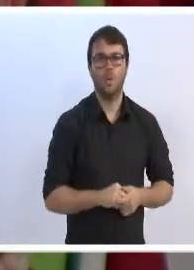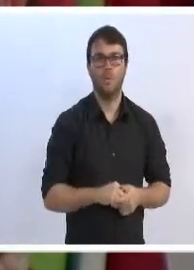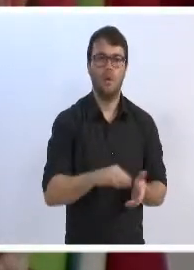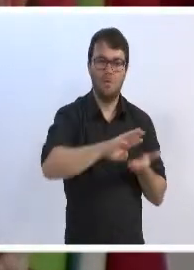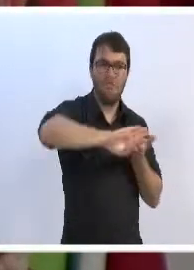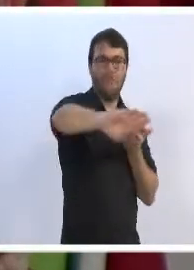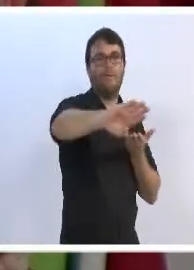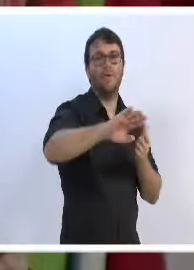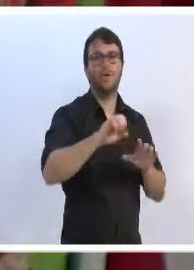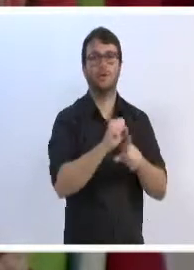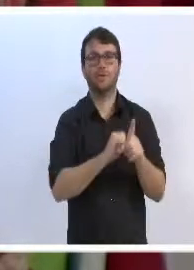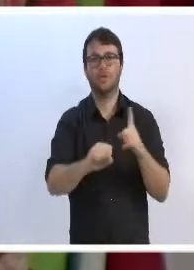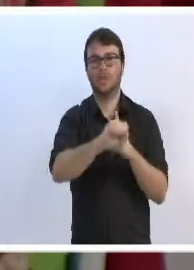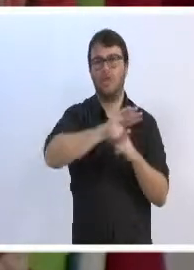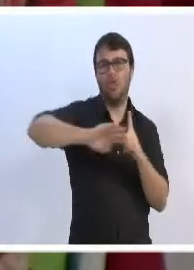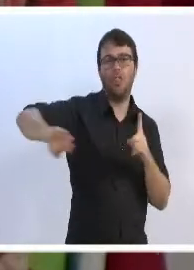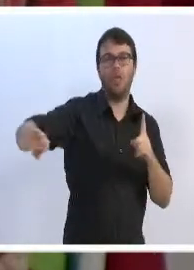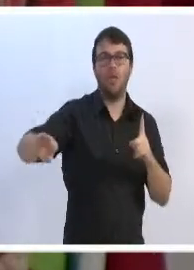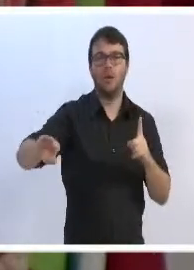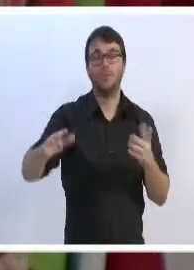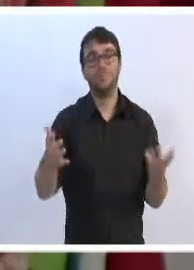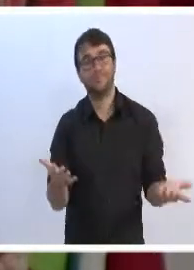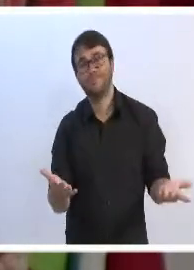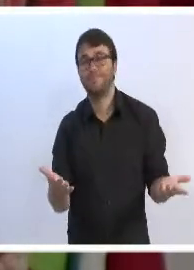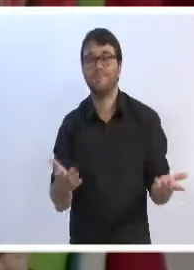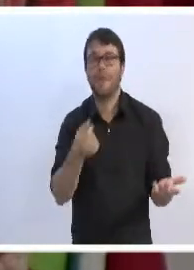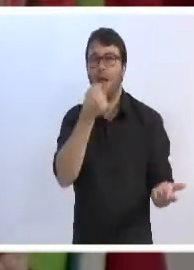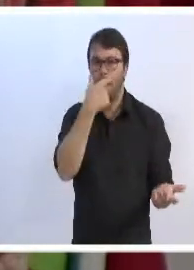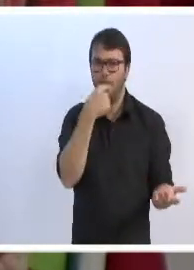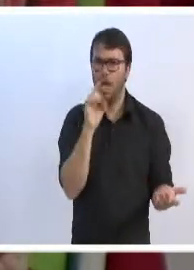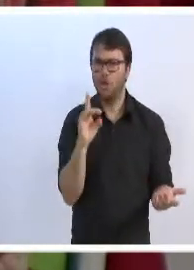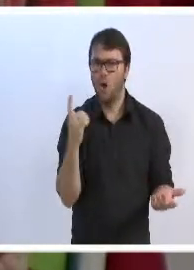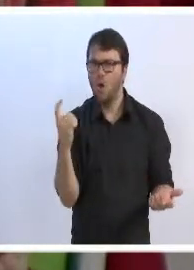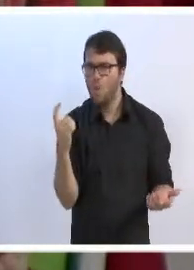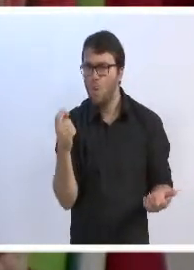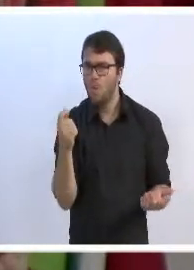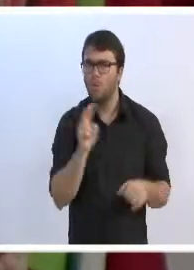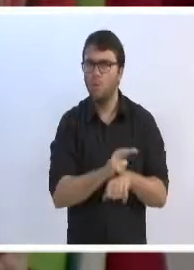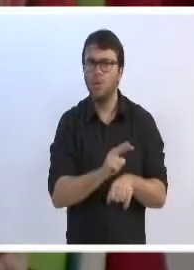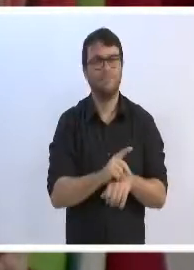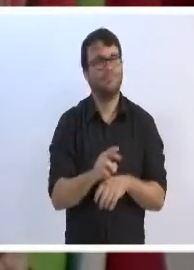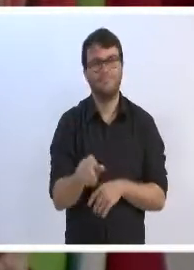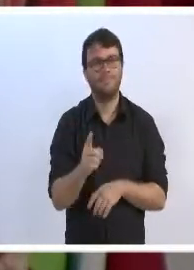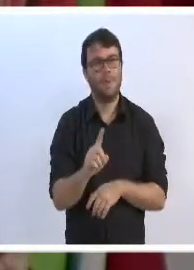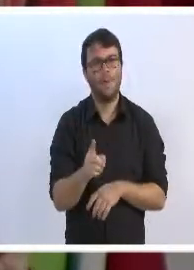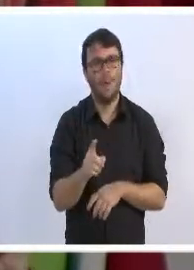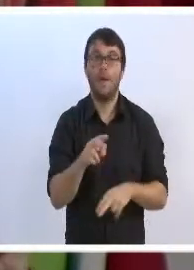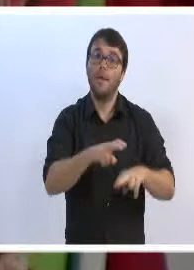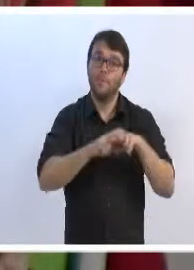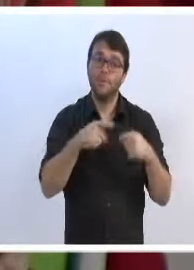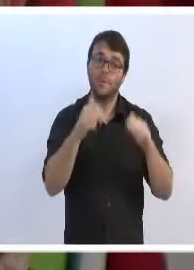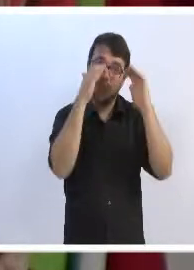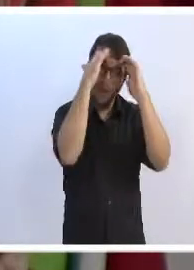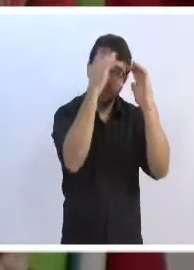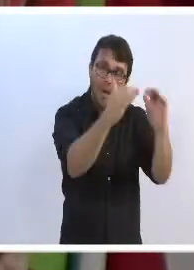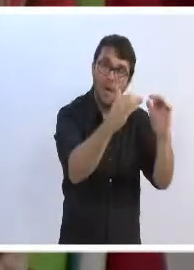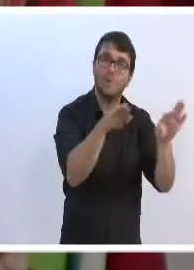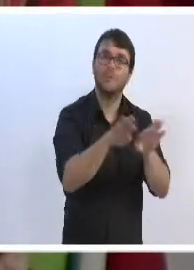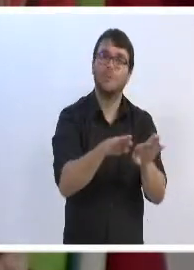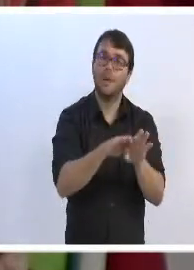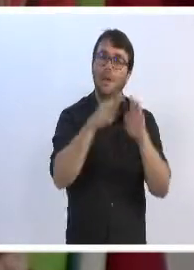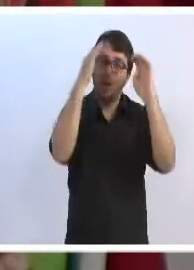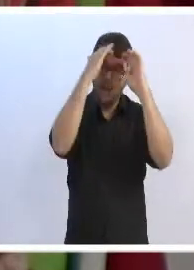nós temos que considerar que o remédio não é o único tratamento e também nós temos que respeitar todas as